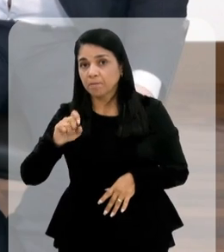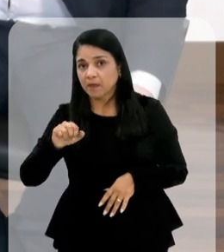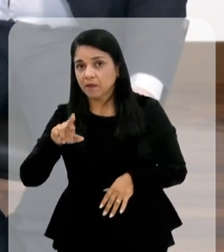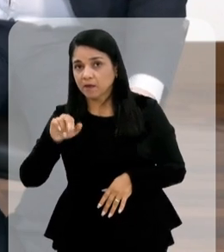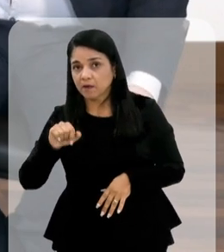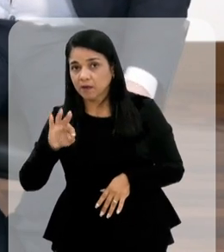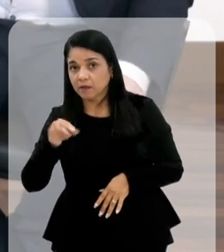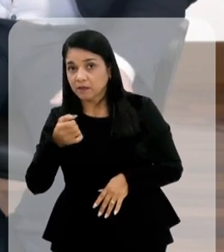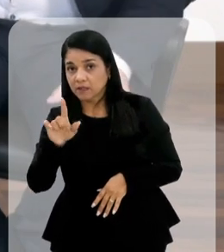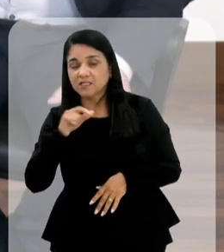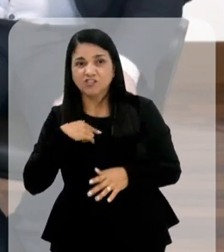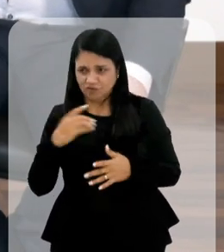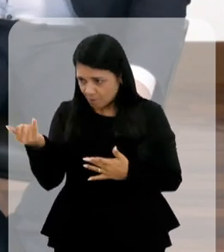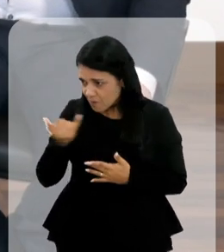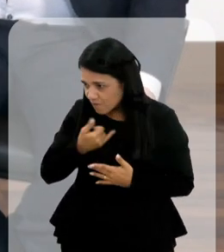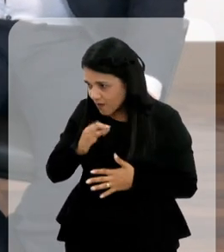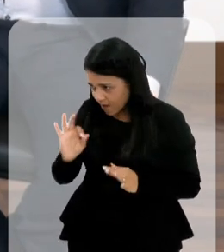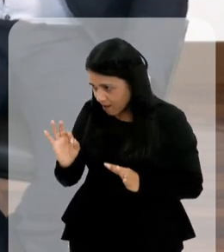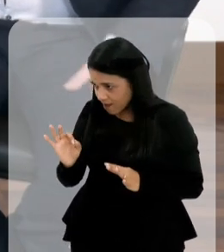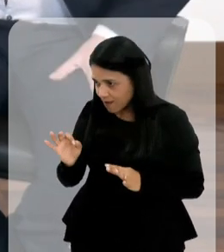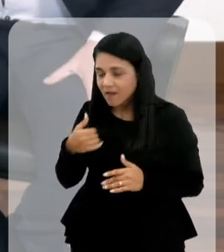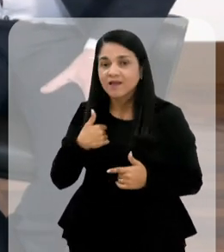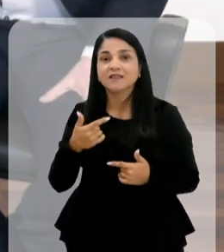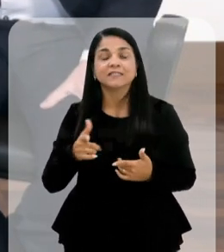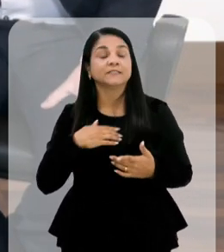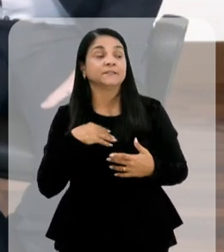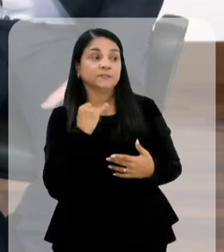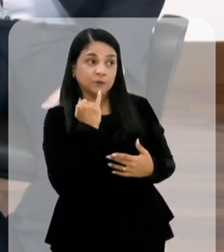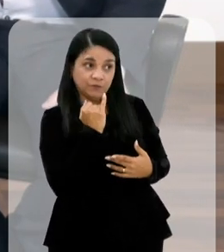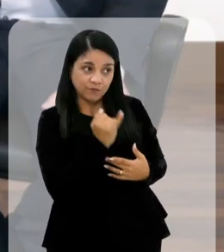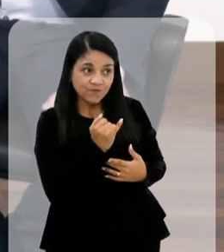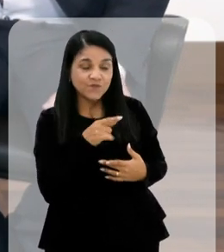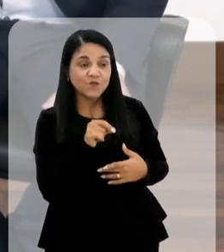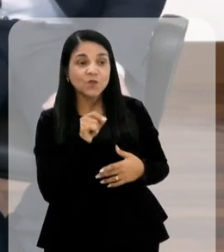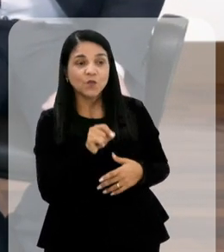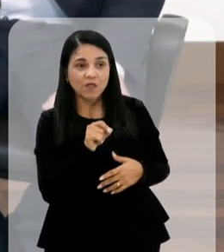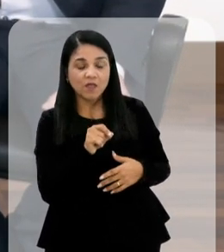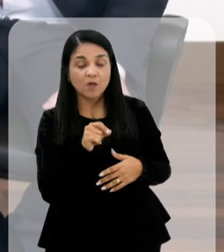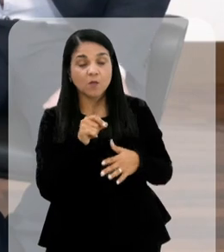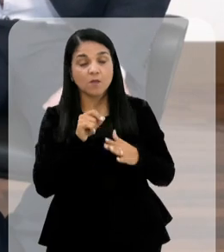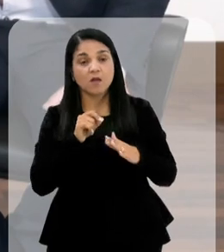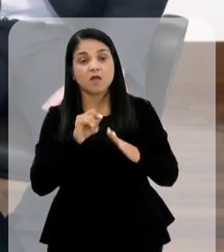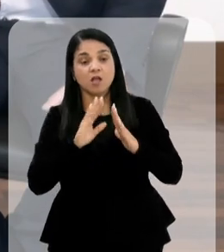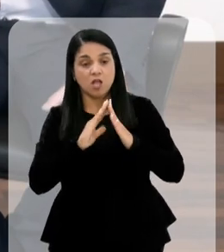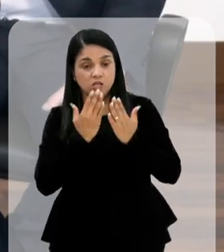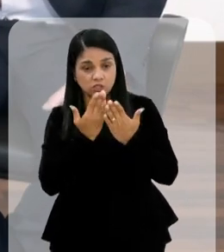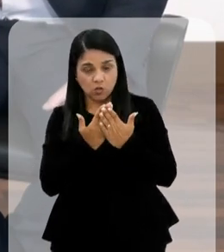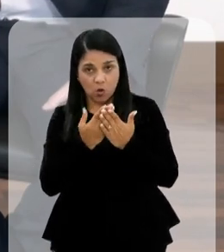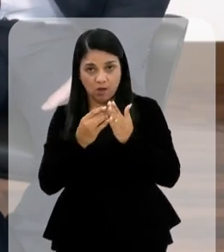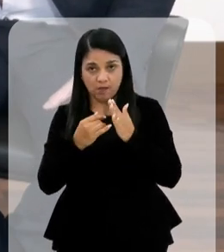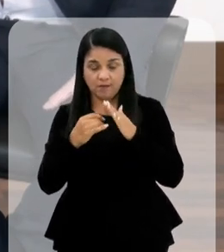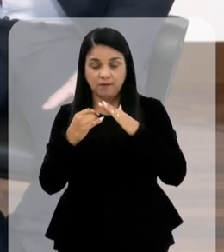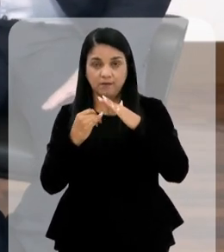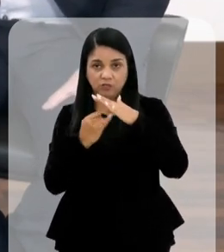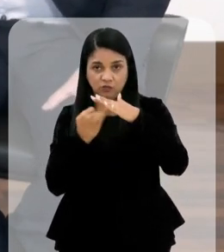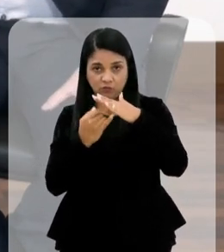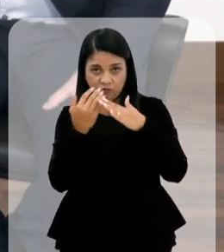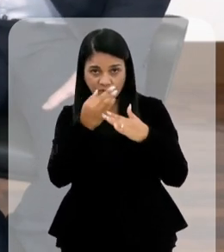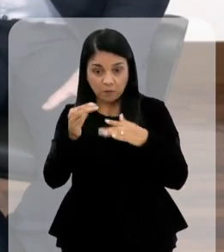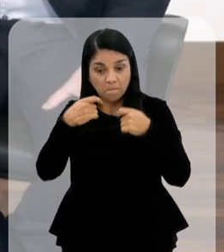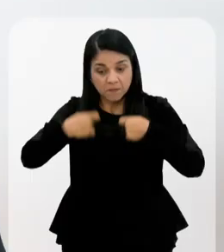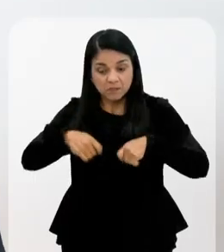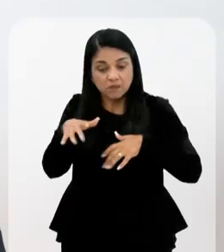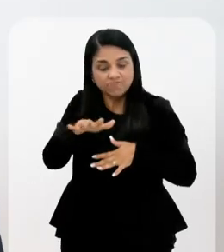Você já pode dizer quais são? Então, a gente sempre diz que a gente, para uma escola chegar, ela não precisa do espaço